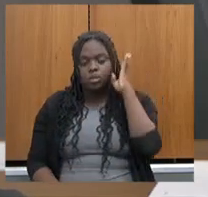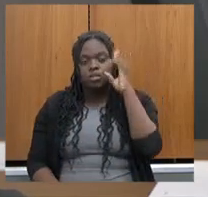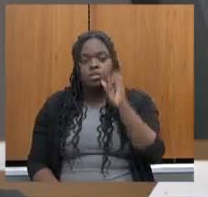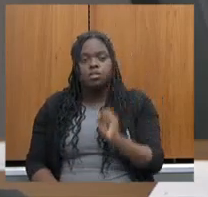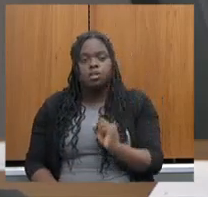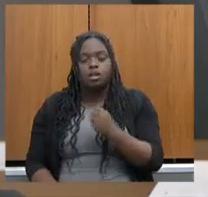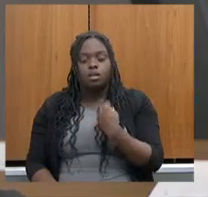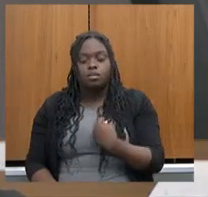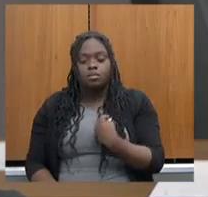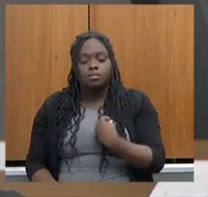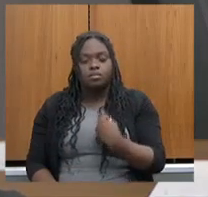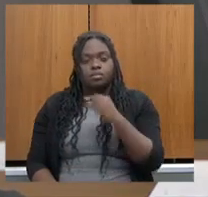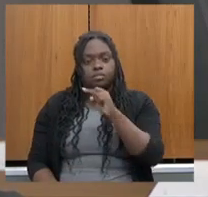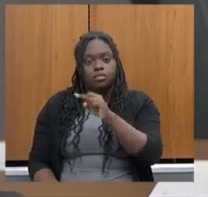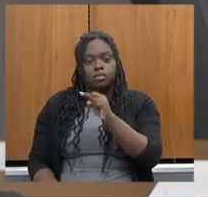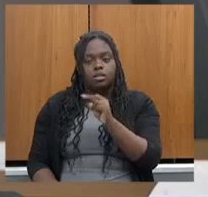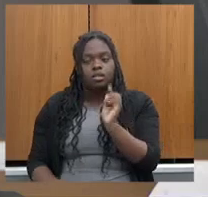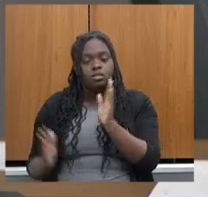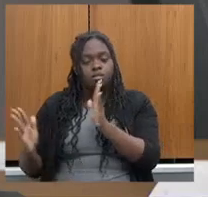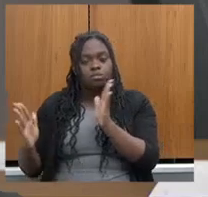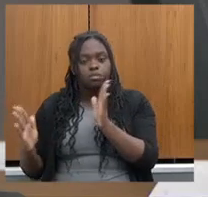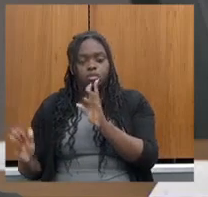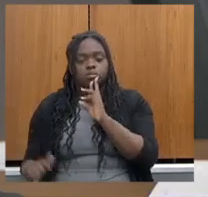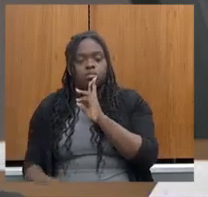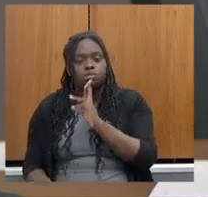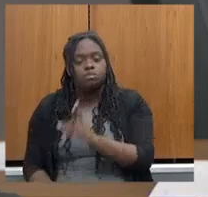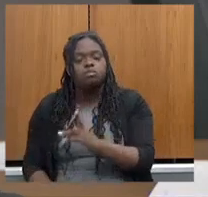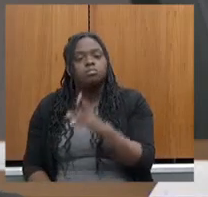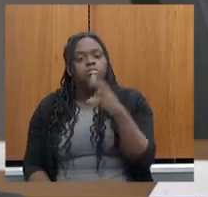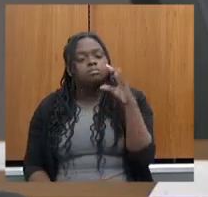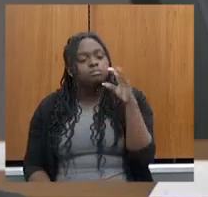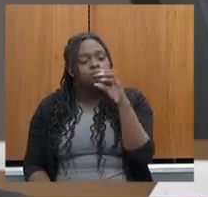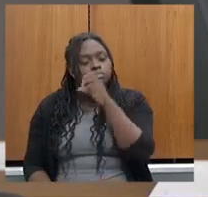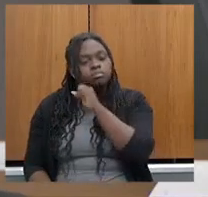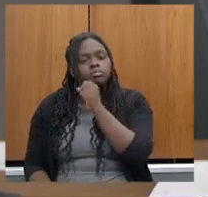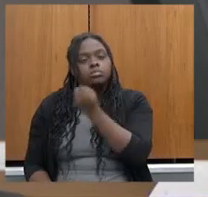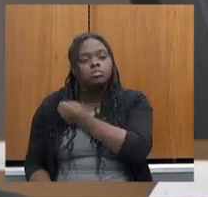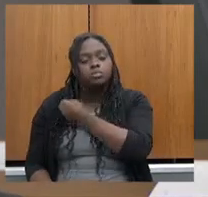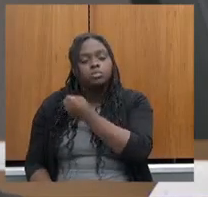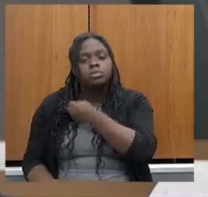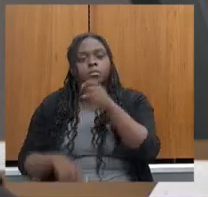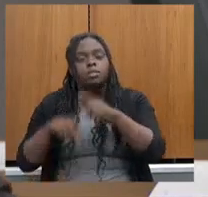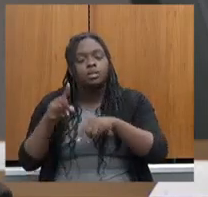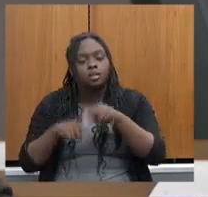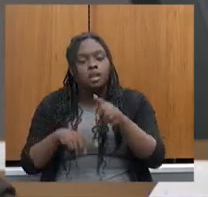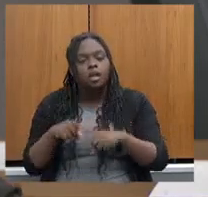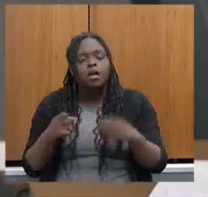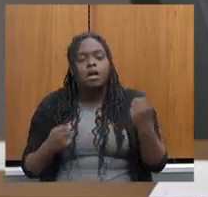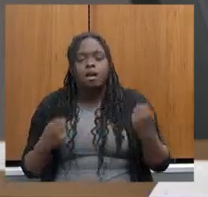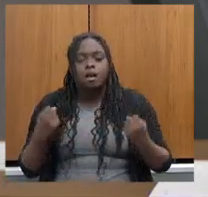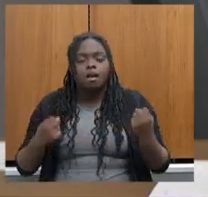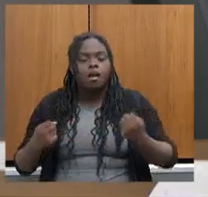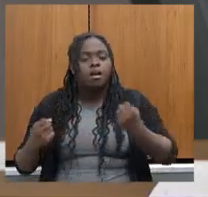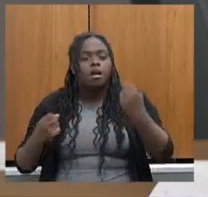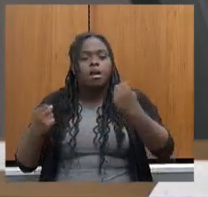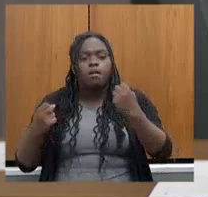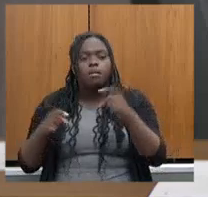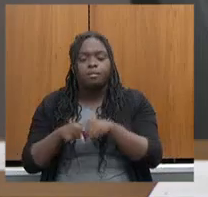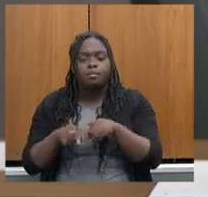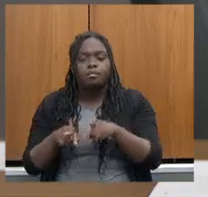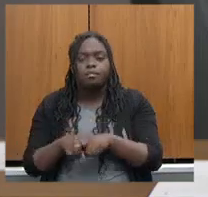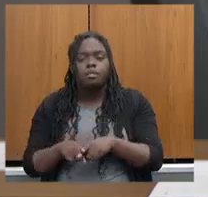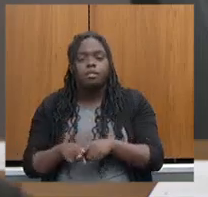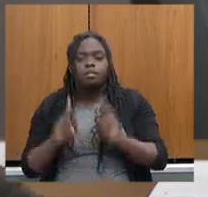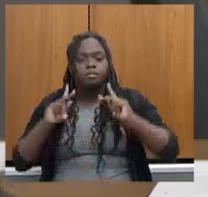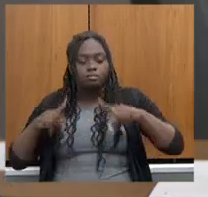se houve presente ali em um tempo resposta extremamente adequado com o número de equipamentos viaturas e o seu talento